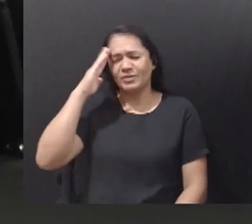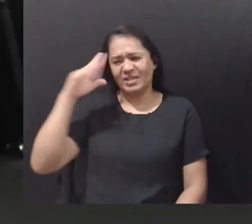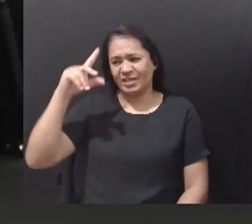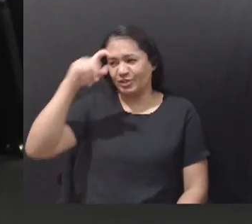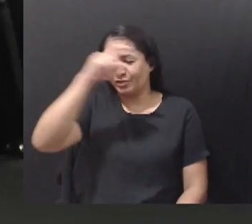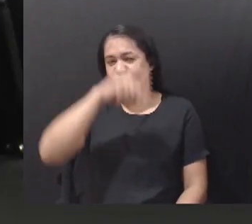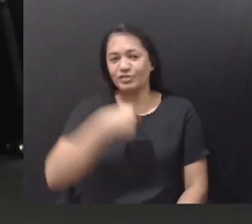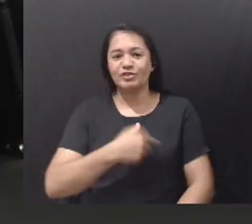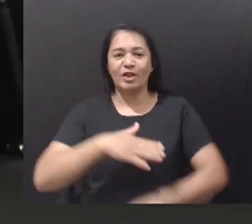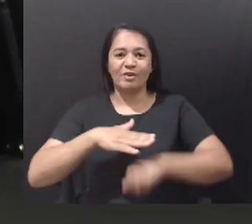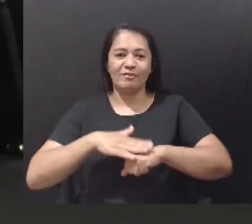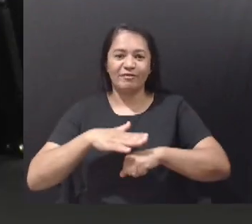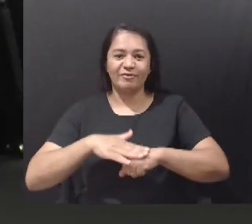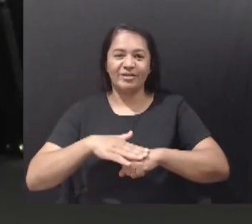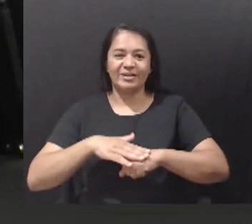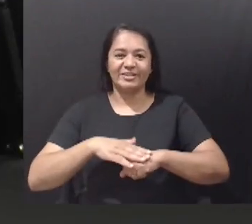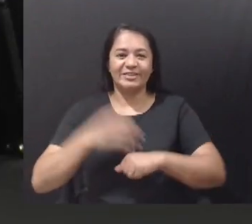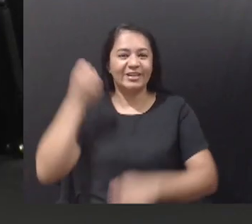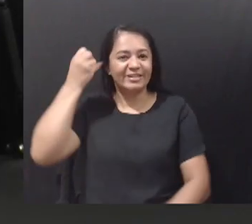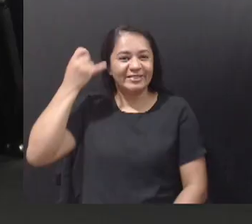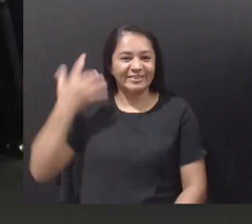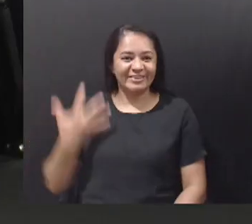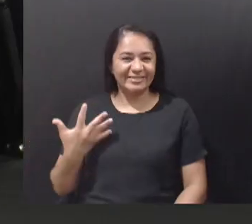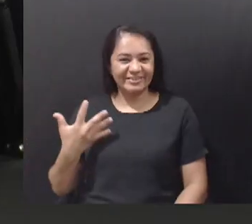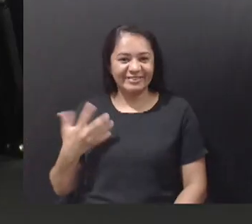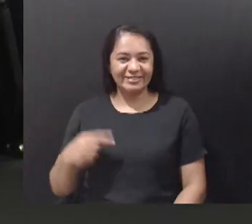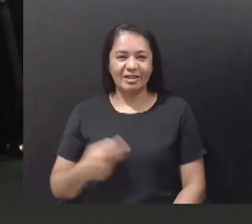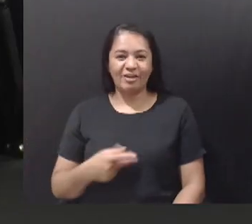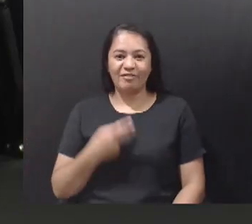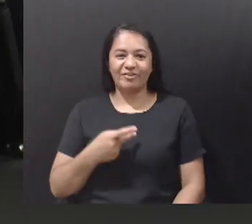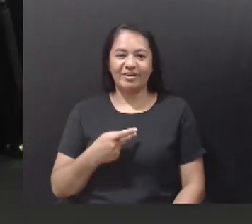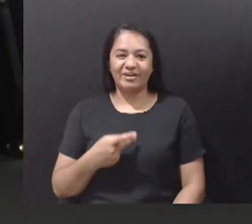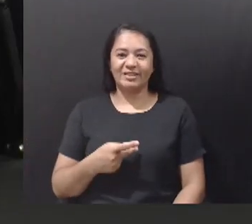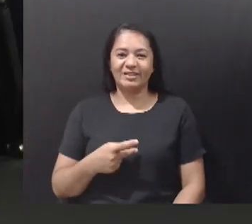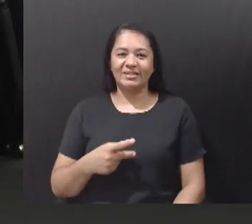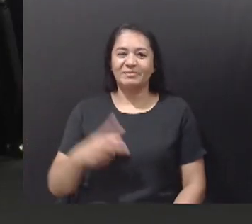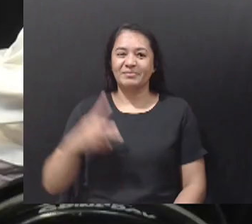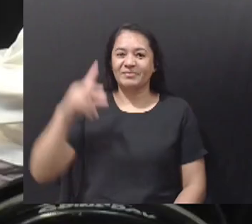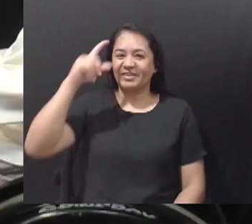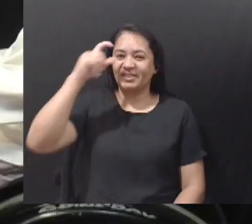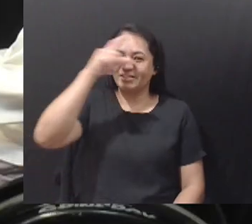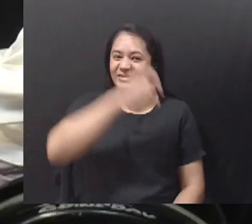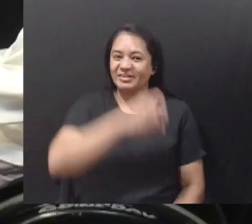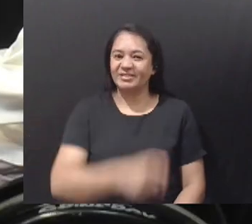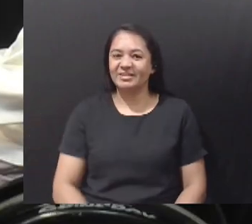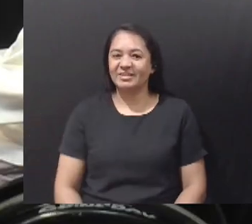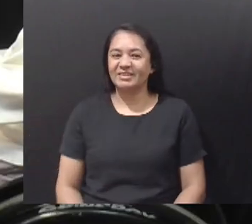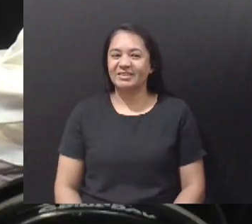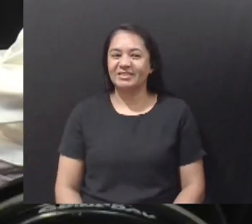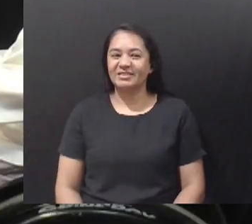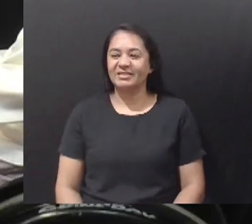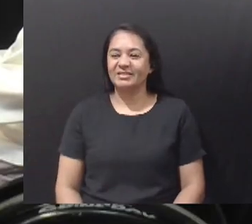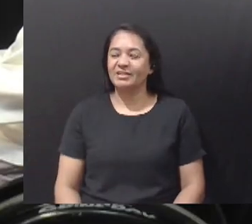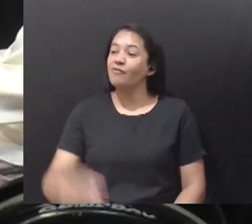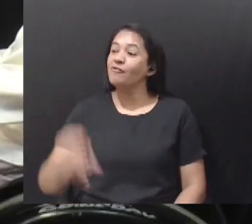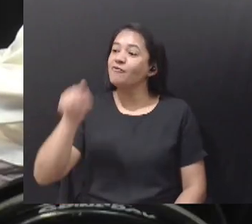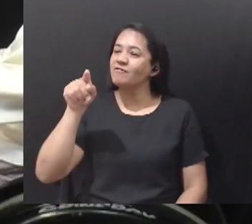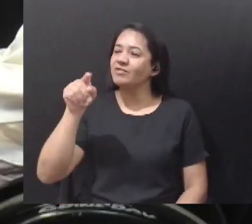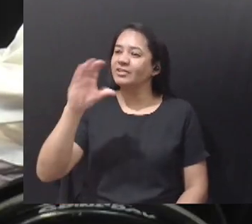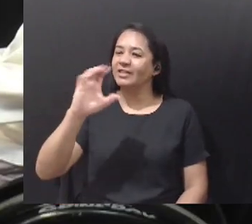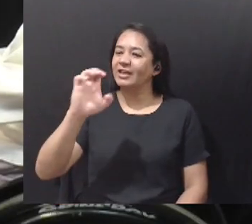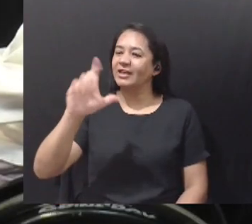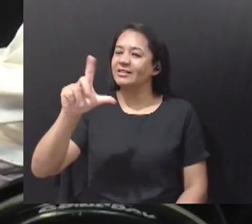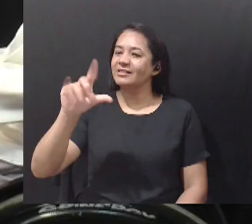da audiodescrição, né, a gente falar de si mesmo, é sempre uma coisa um pouco mais, mas a Célia, que tem